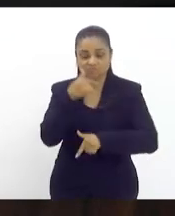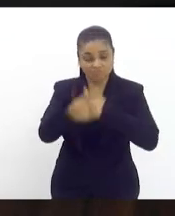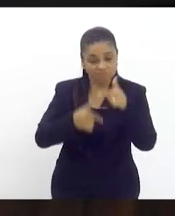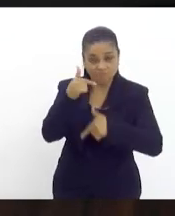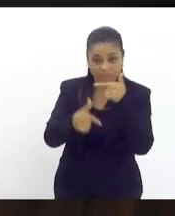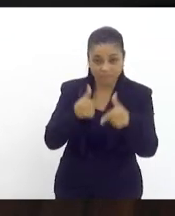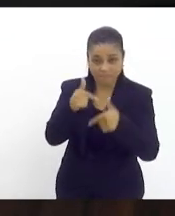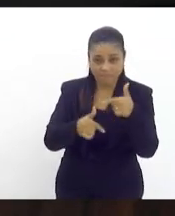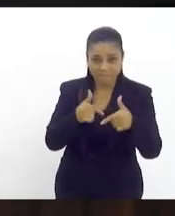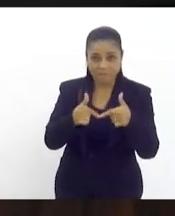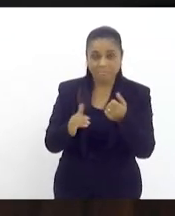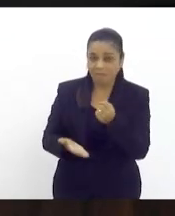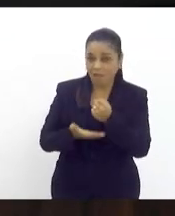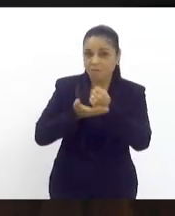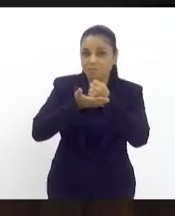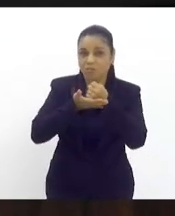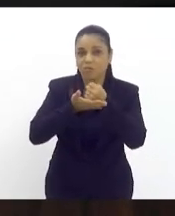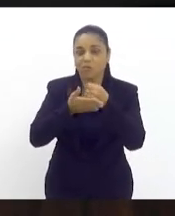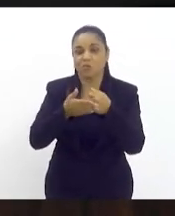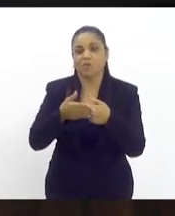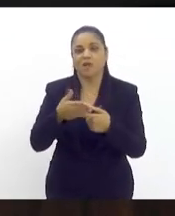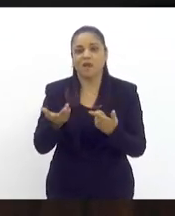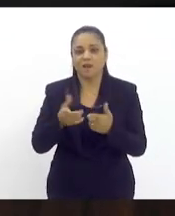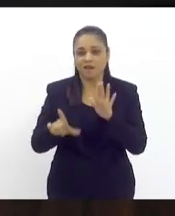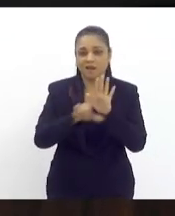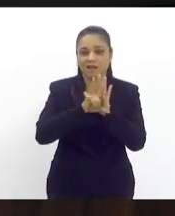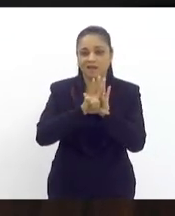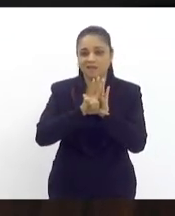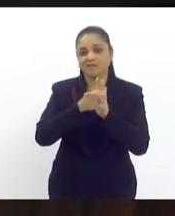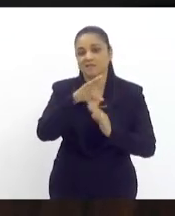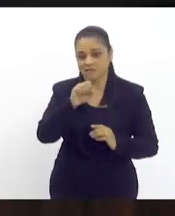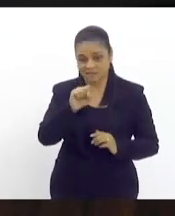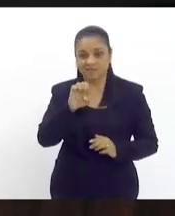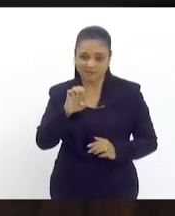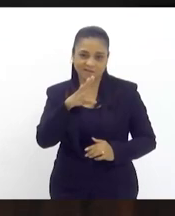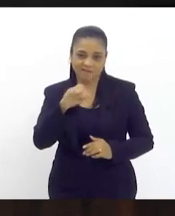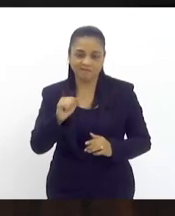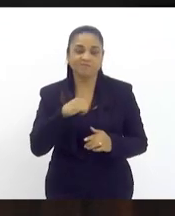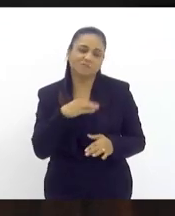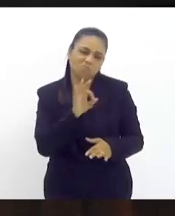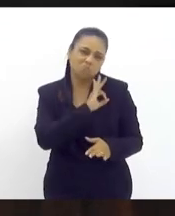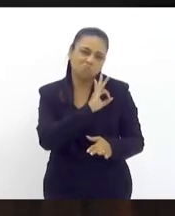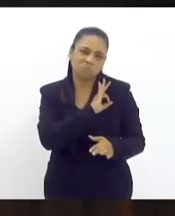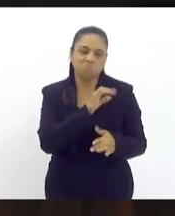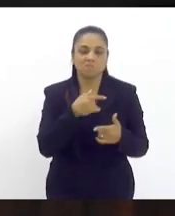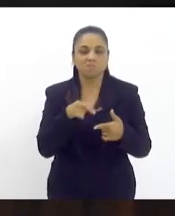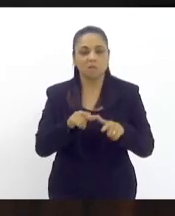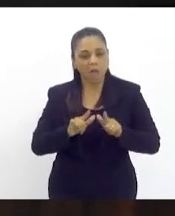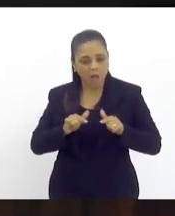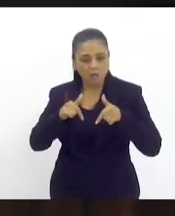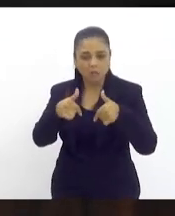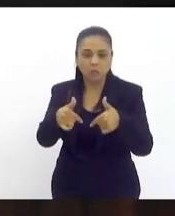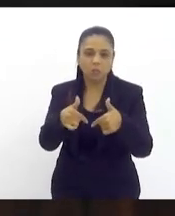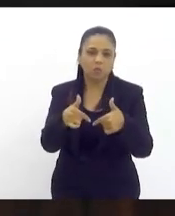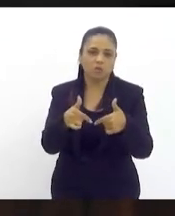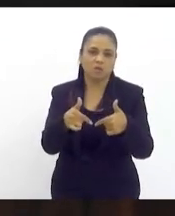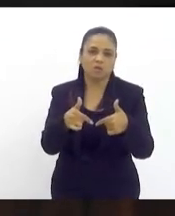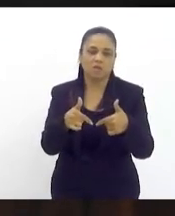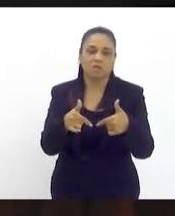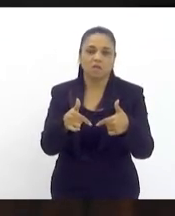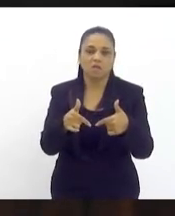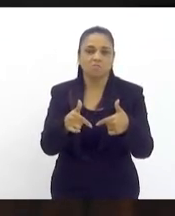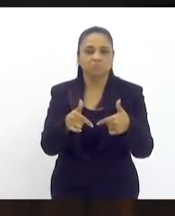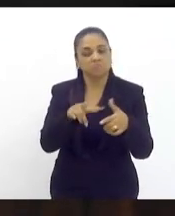como apoio na lei seca e outros eventos em que a Polícia Militar do Estado do Rio de Janeiro atui caso assim